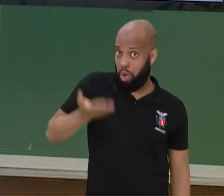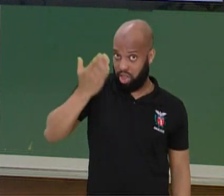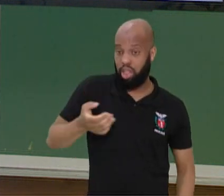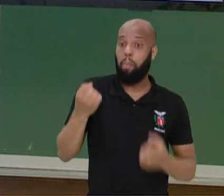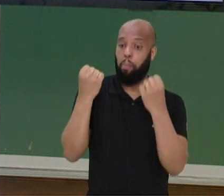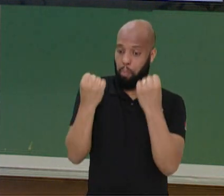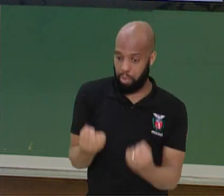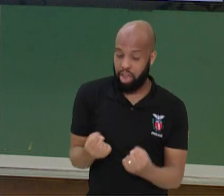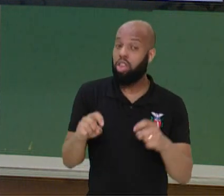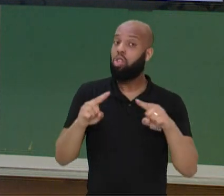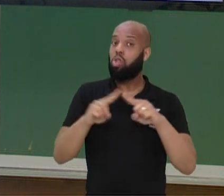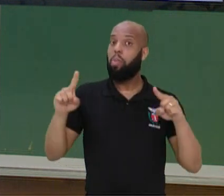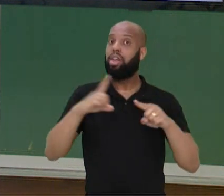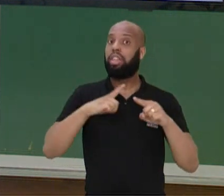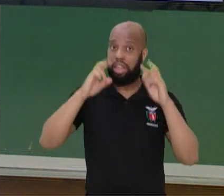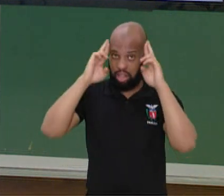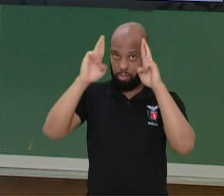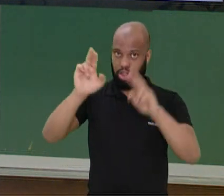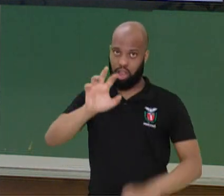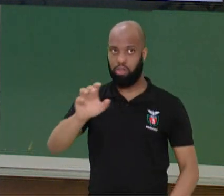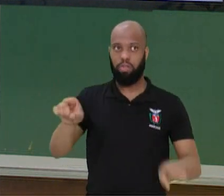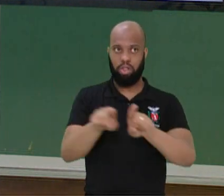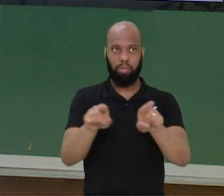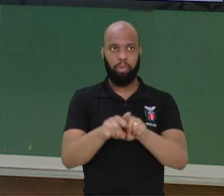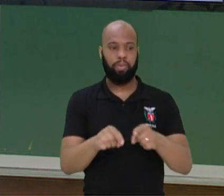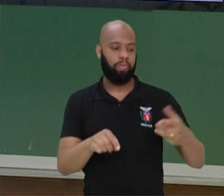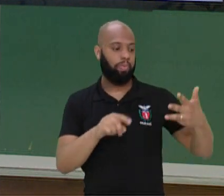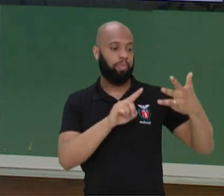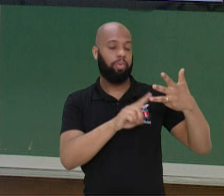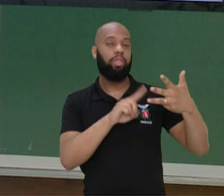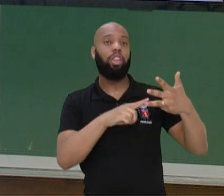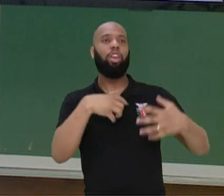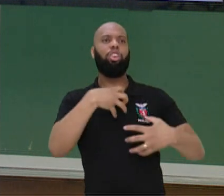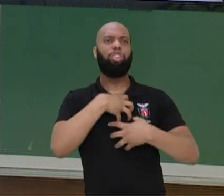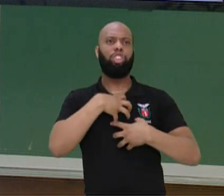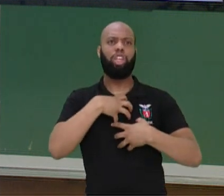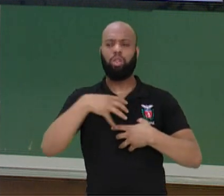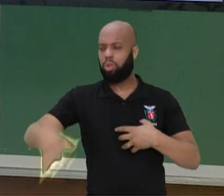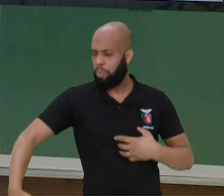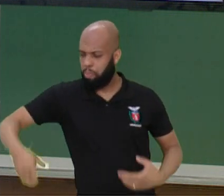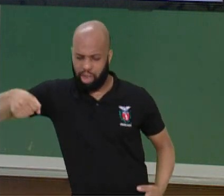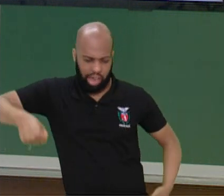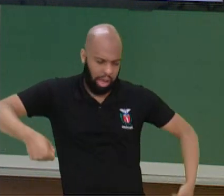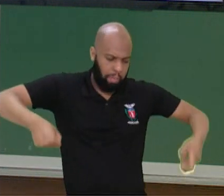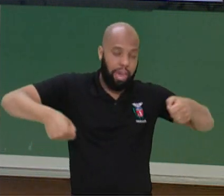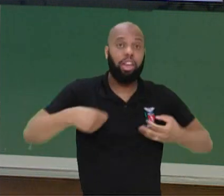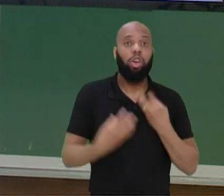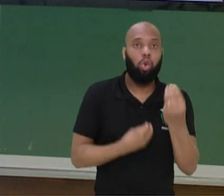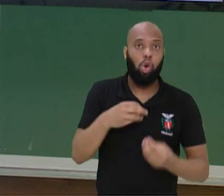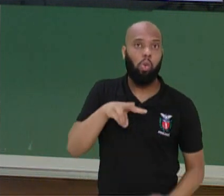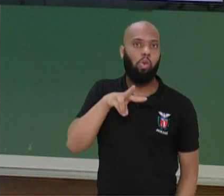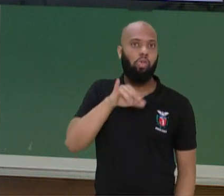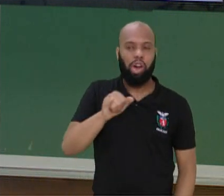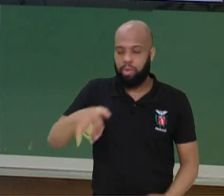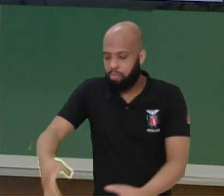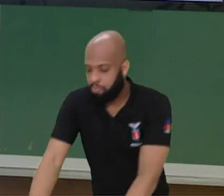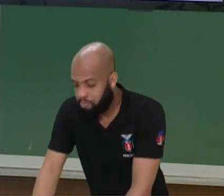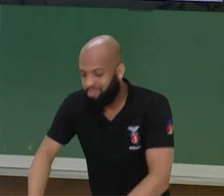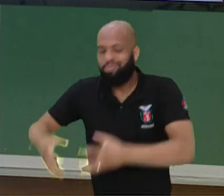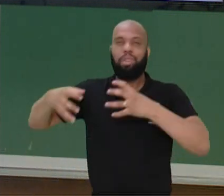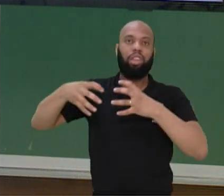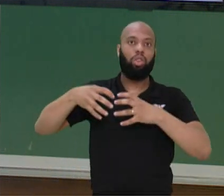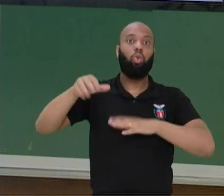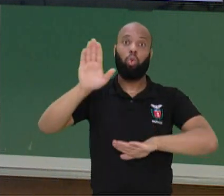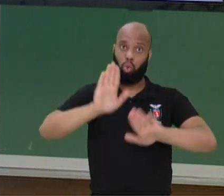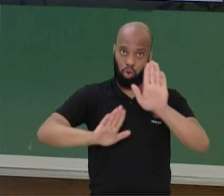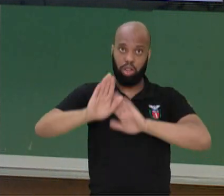sempre respeitar essa progressão. Manejo das cargas e dos equipamentos, muito cuidado quando você levantar a carga, quando